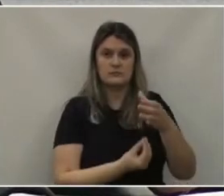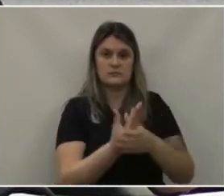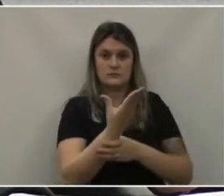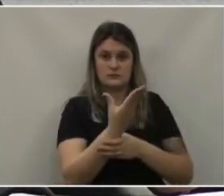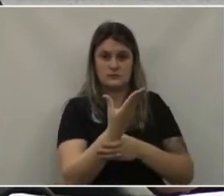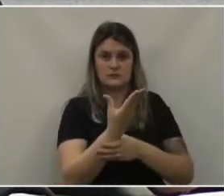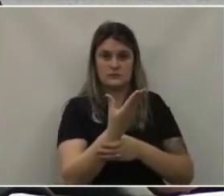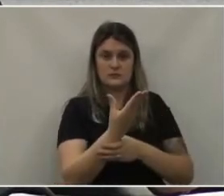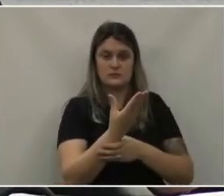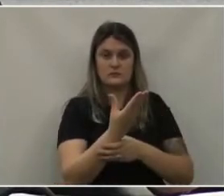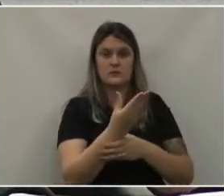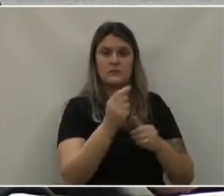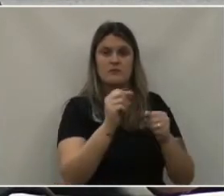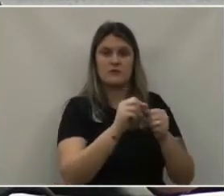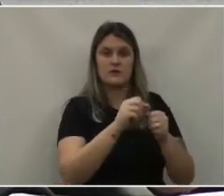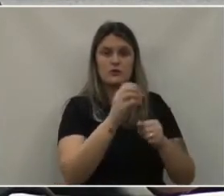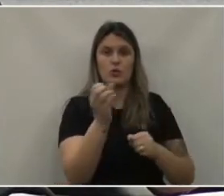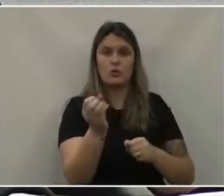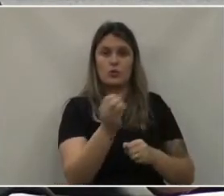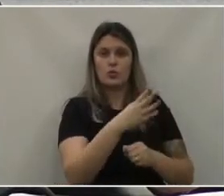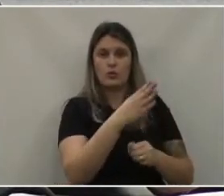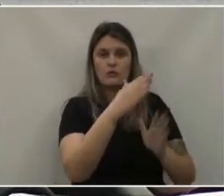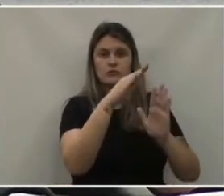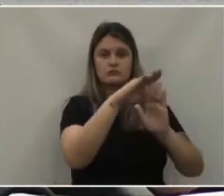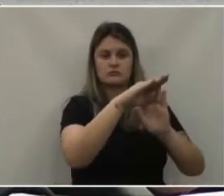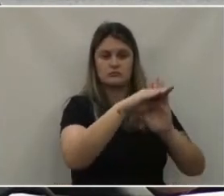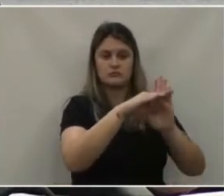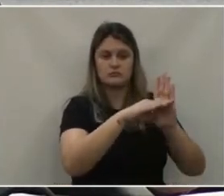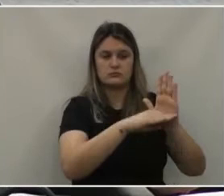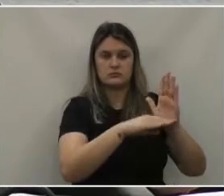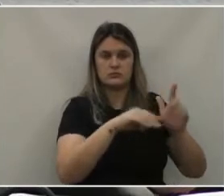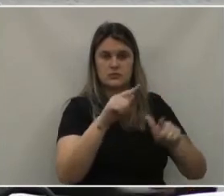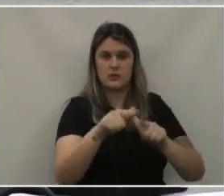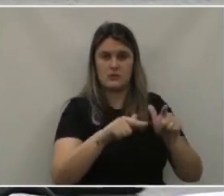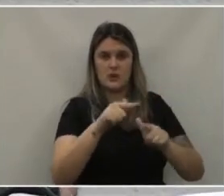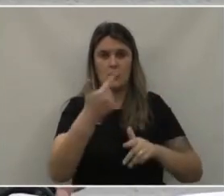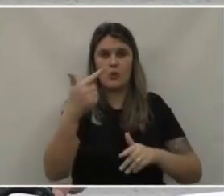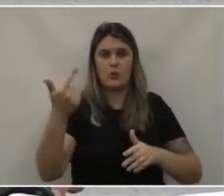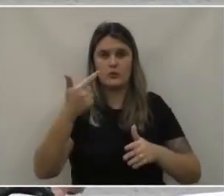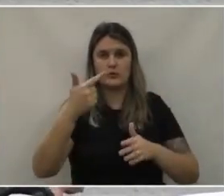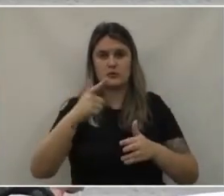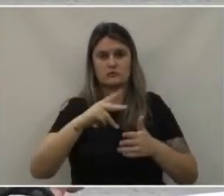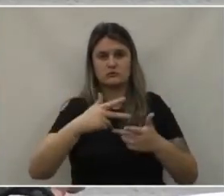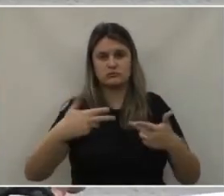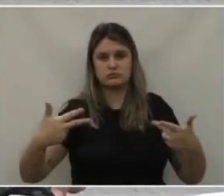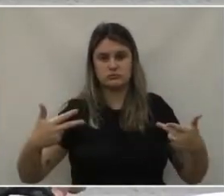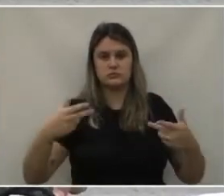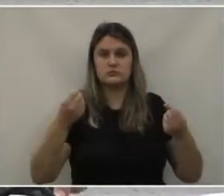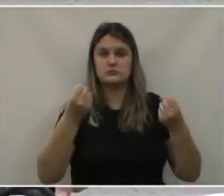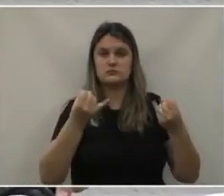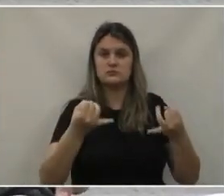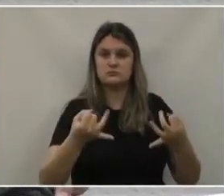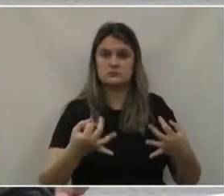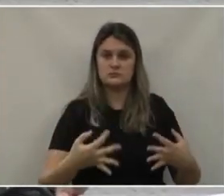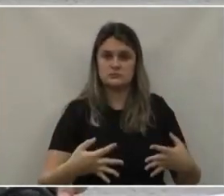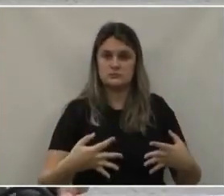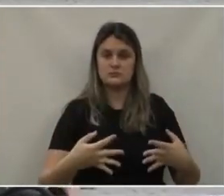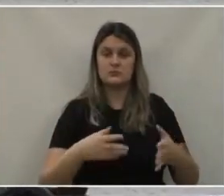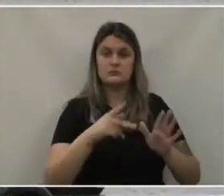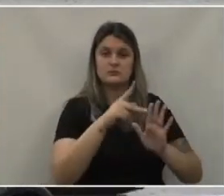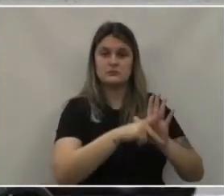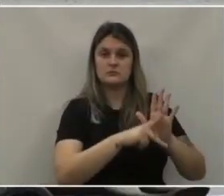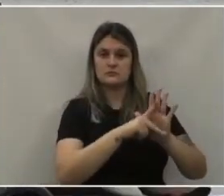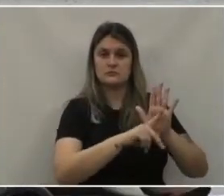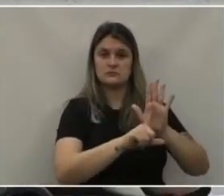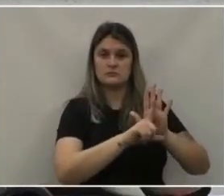autarquia, estabelece novo plano de benefícios e serviços e dá outras providências. Fundamentação. O projeto